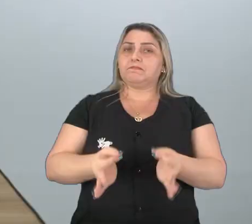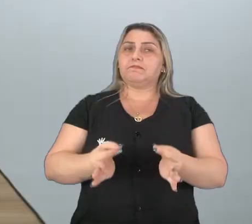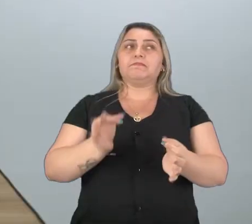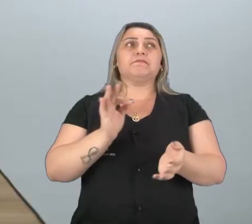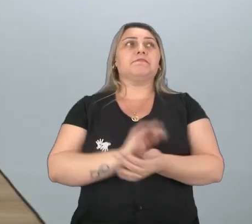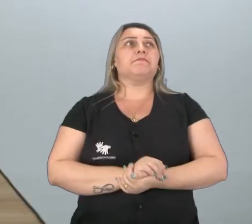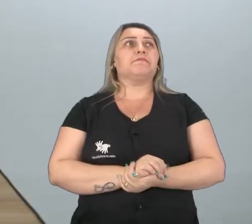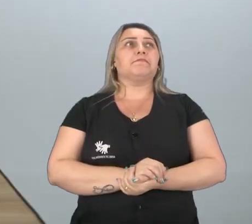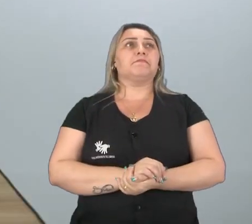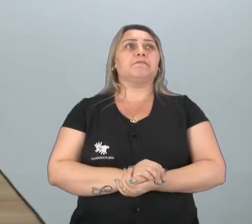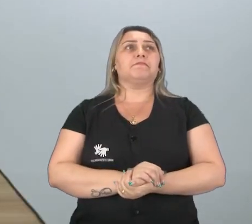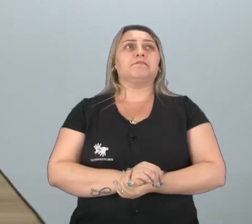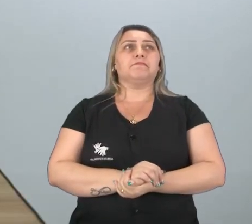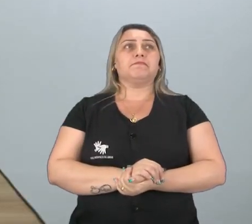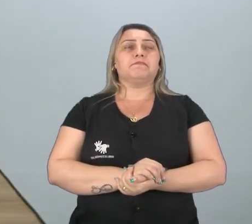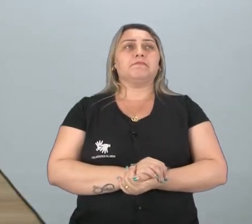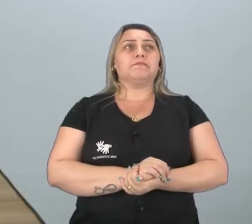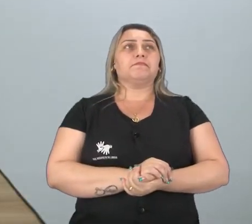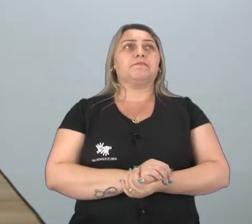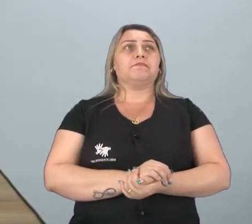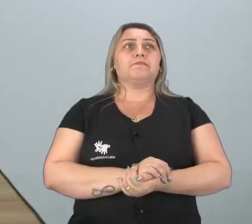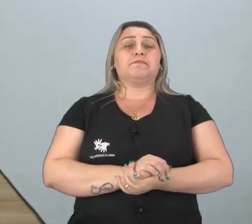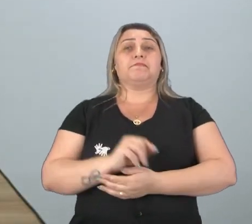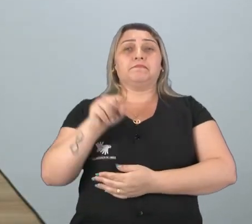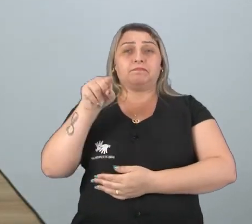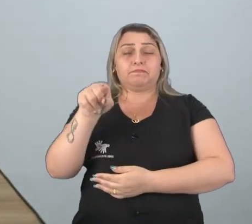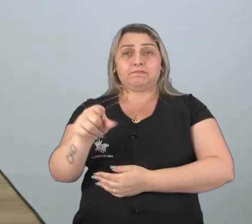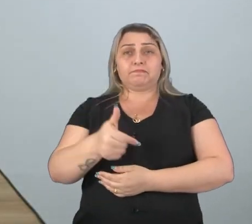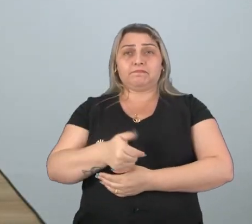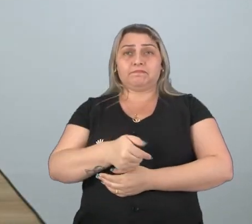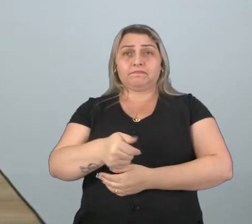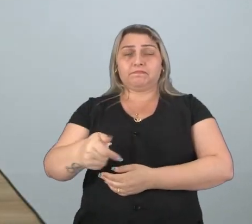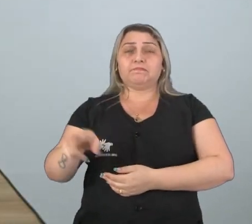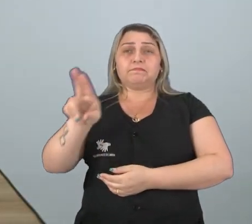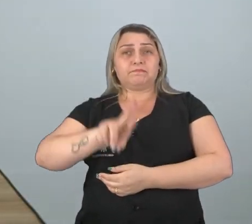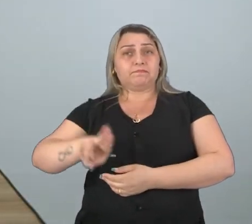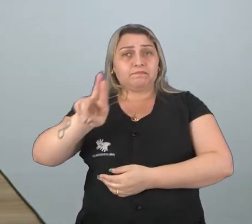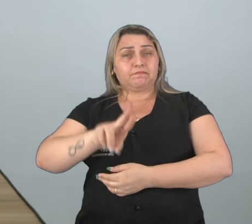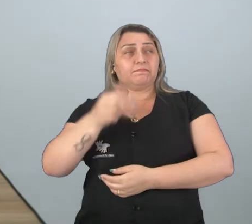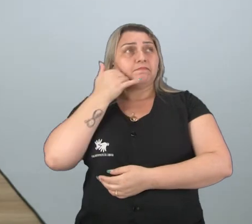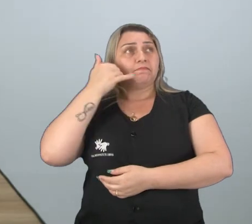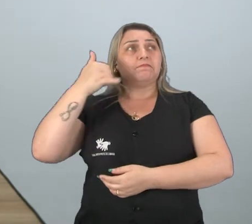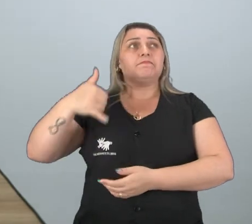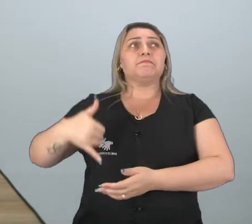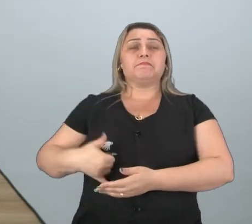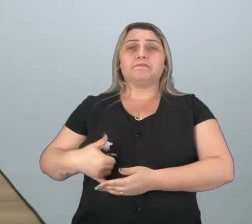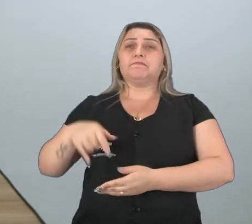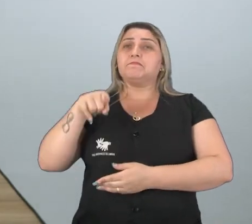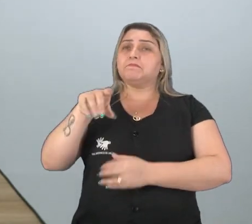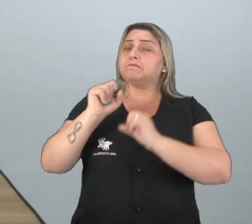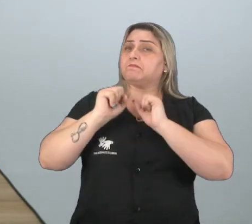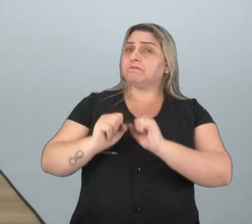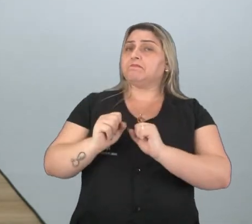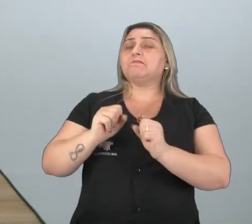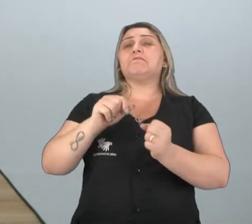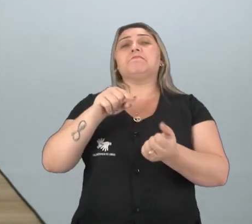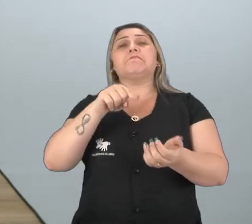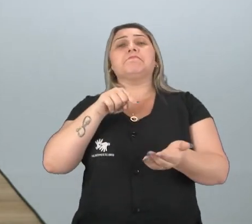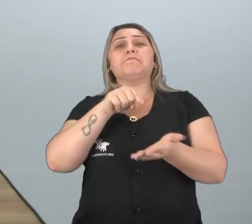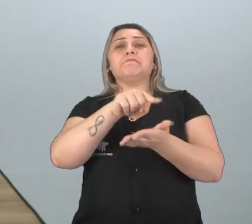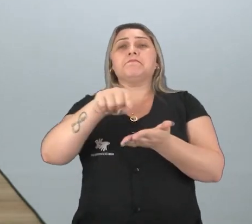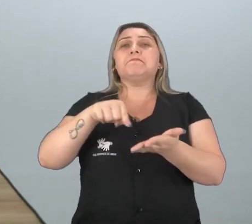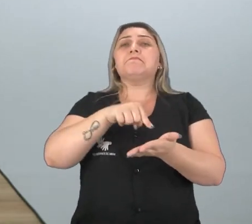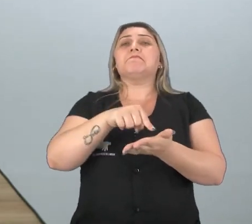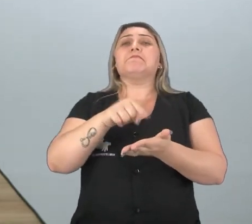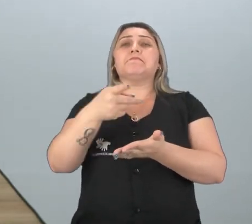certo? Aqui da mesma forma, para você discar utilizando o seu celular, você pode discar o número se você já